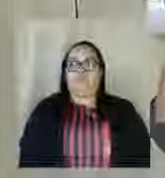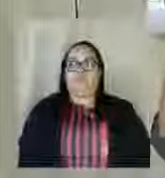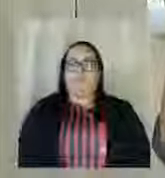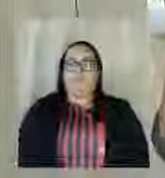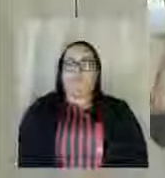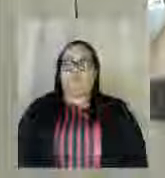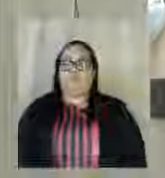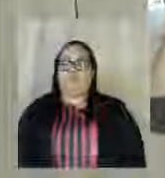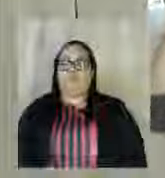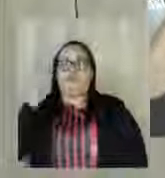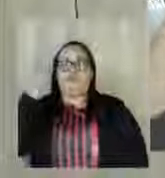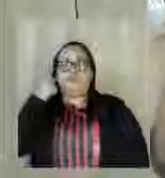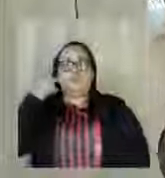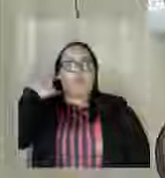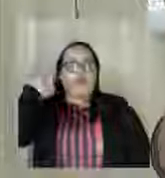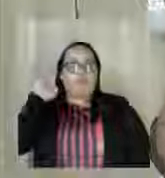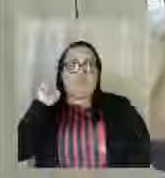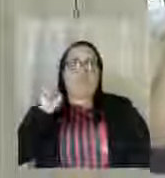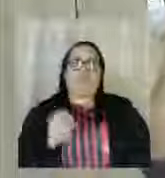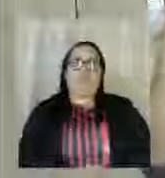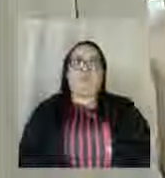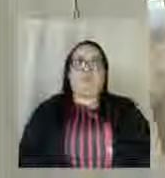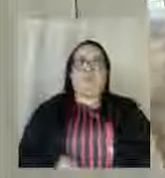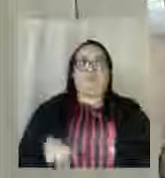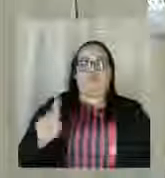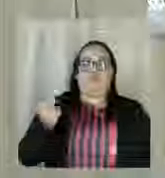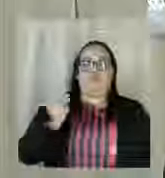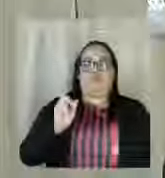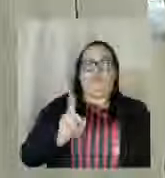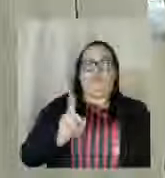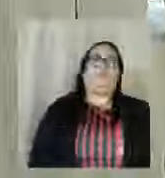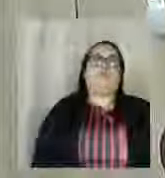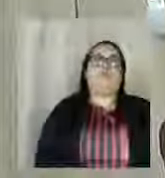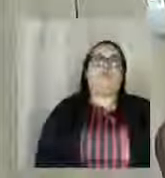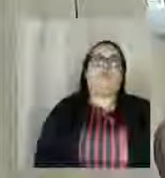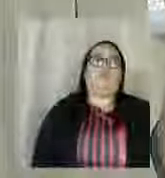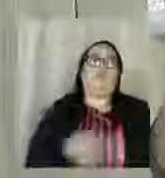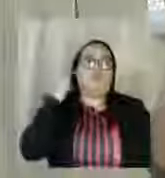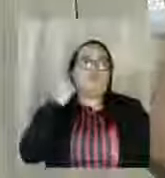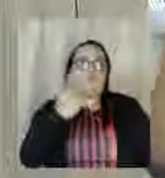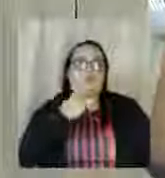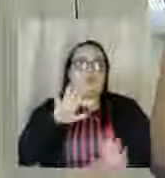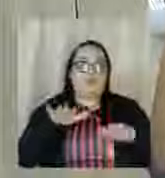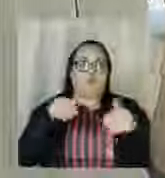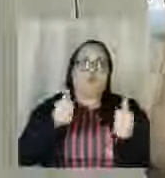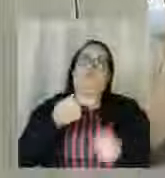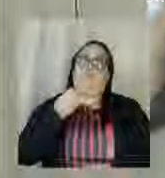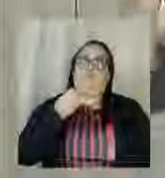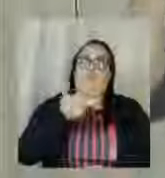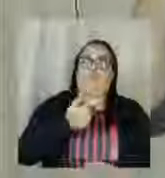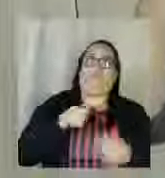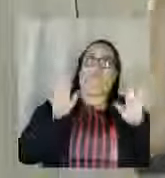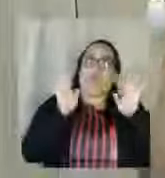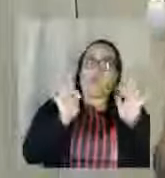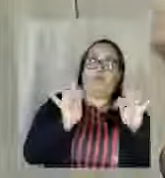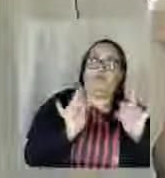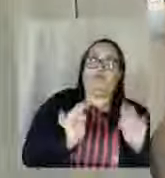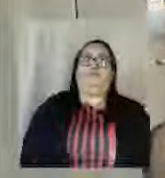com ouvinte não, mas com surdo foi melhor. Foi bom.